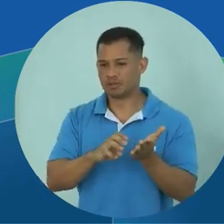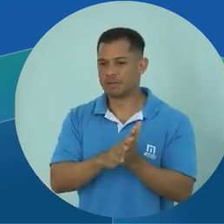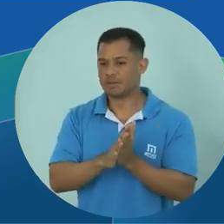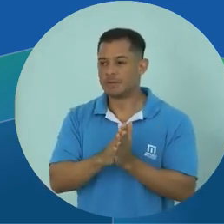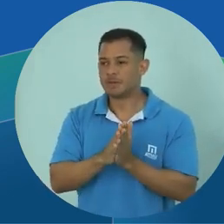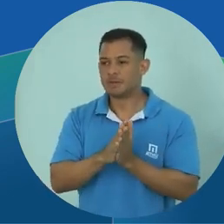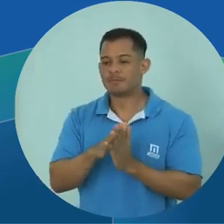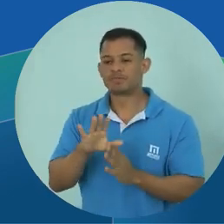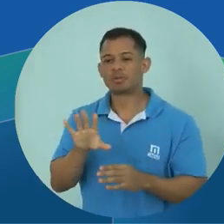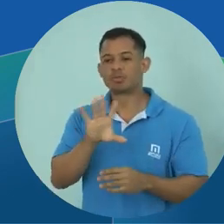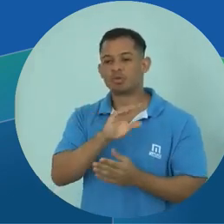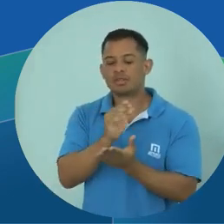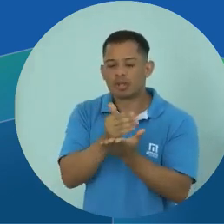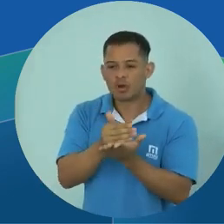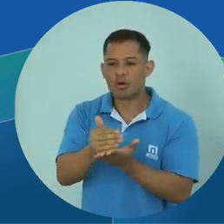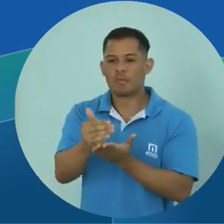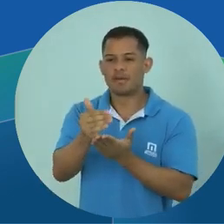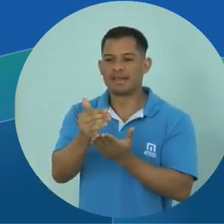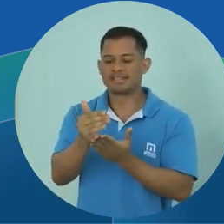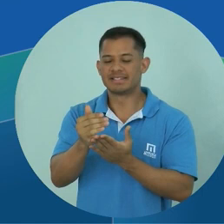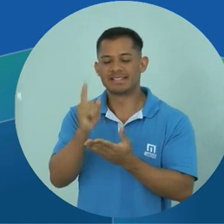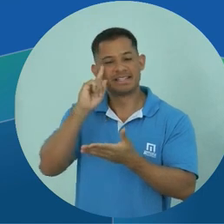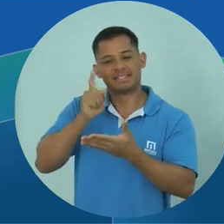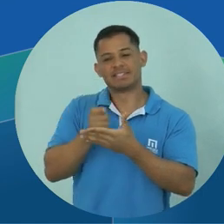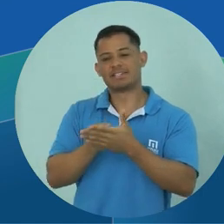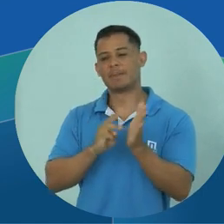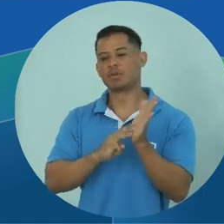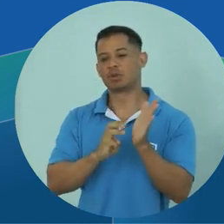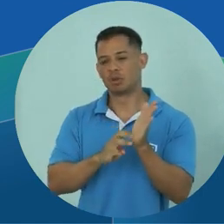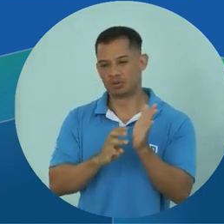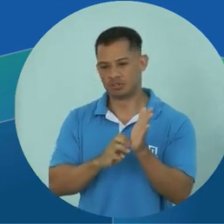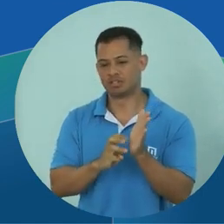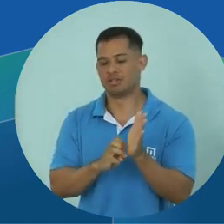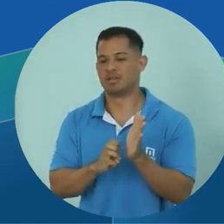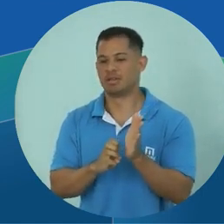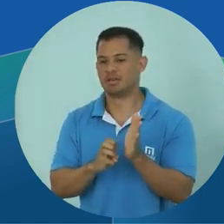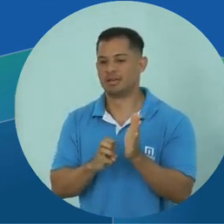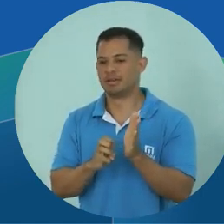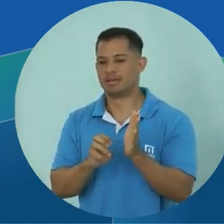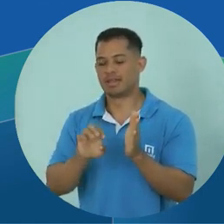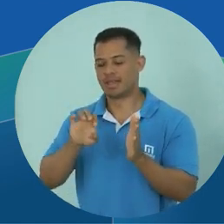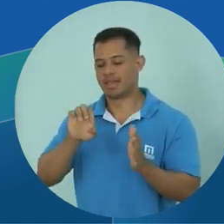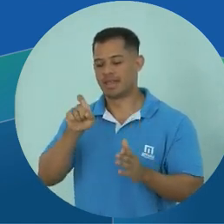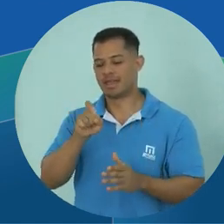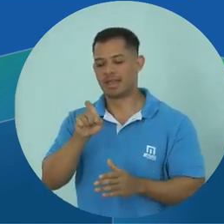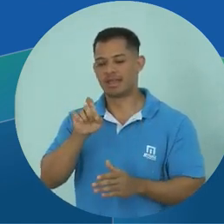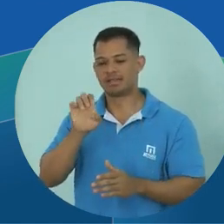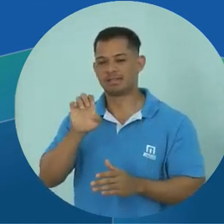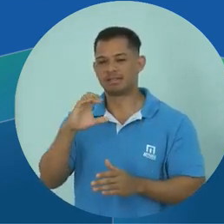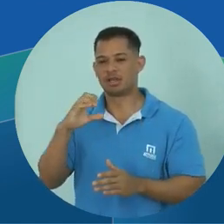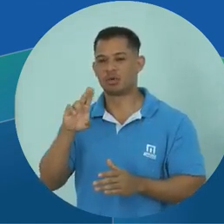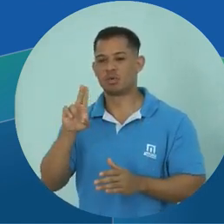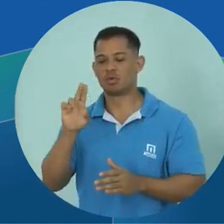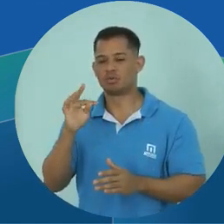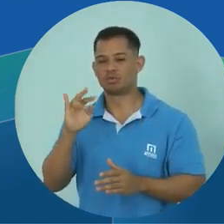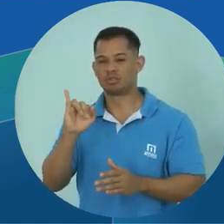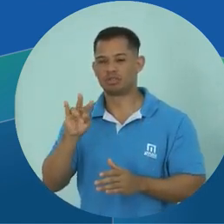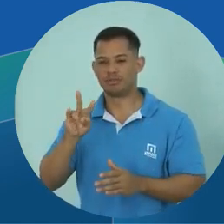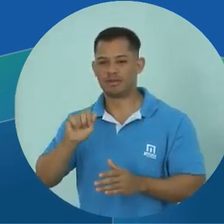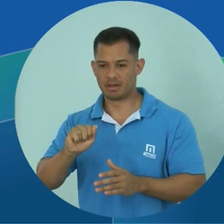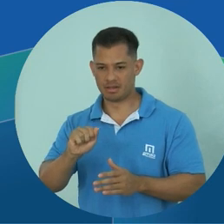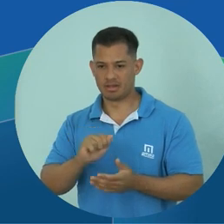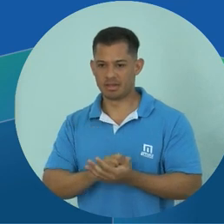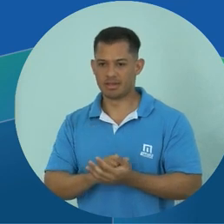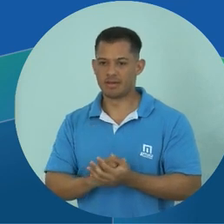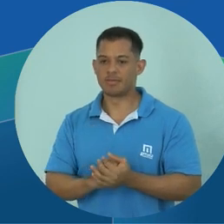Tudo começa na definição da metodologia executiva, né? Então, quando se tem a concepção